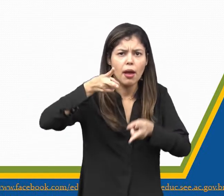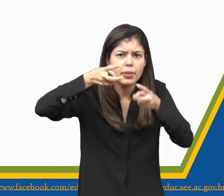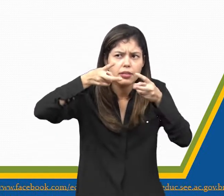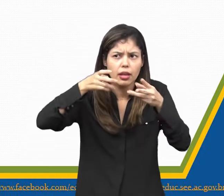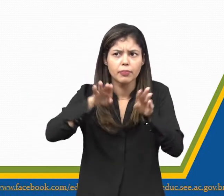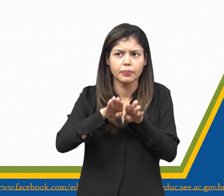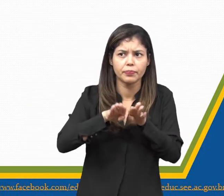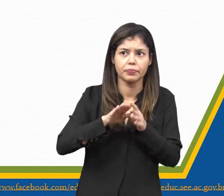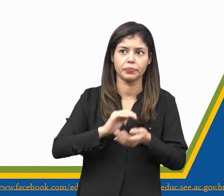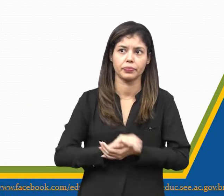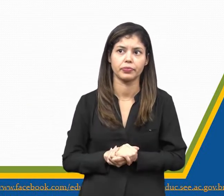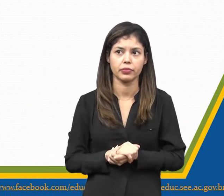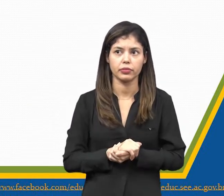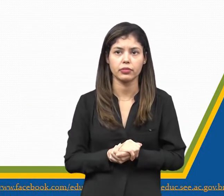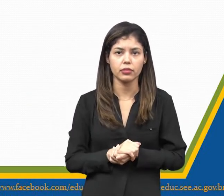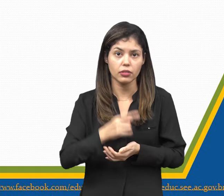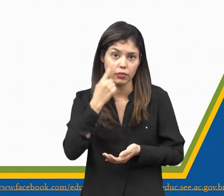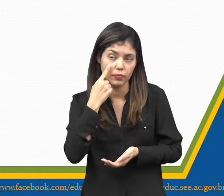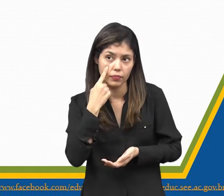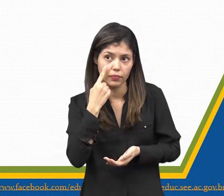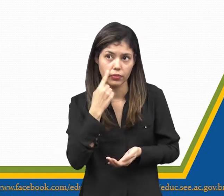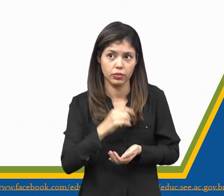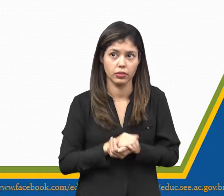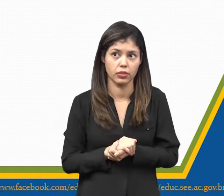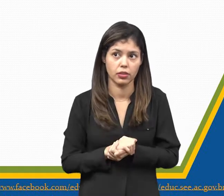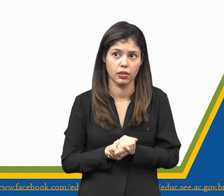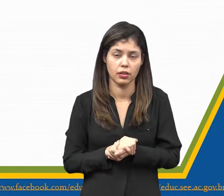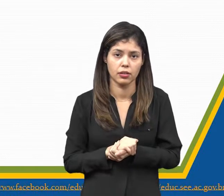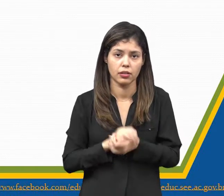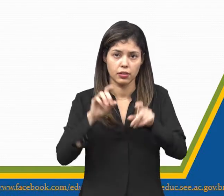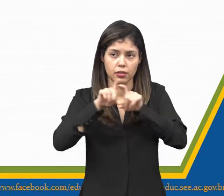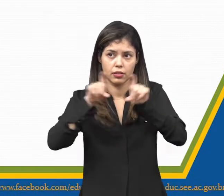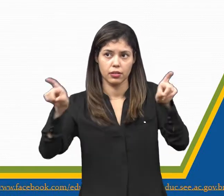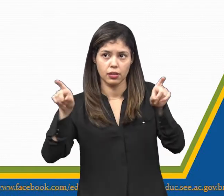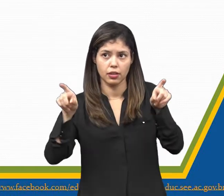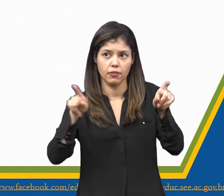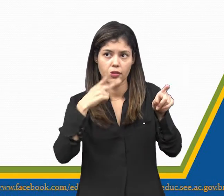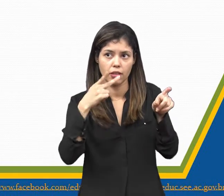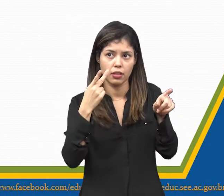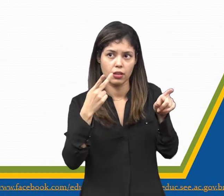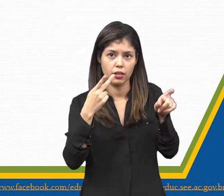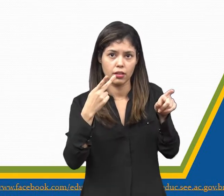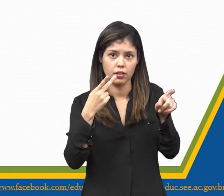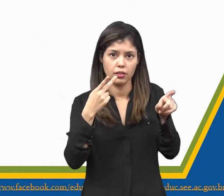está aí, ó. Ok? Vamos lendo aí, ó. Observe a tirinha. Ela é o quê?